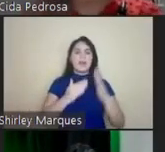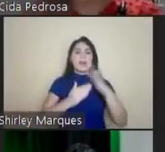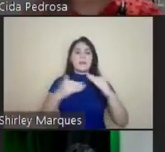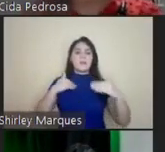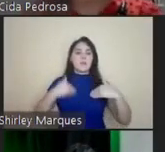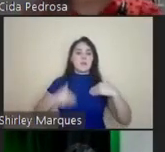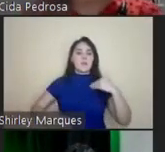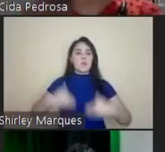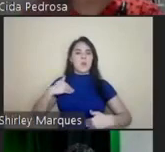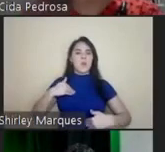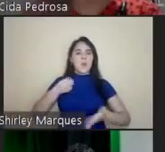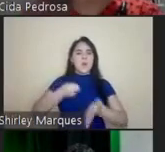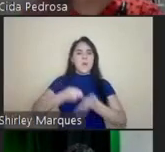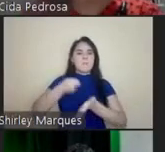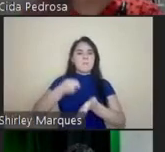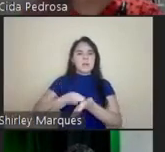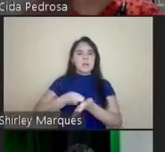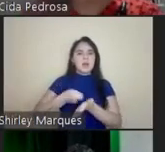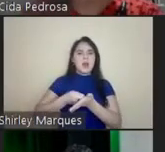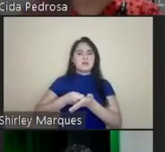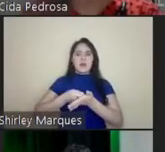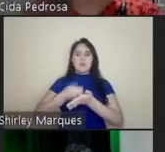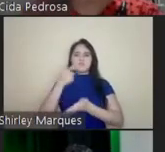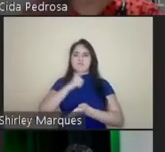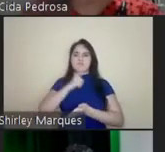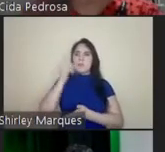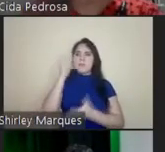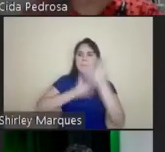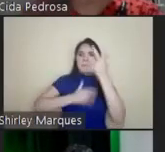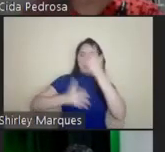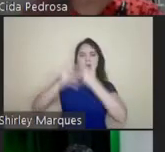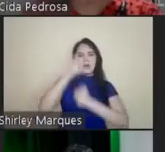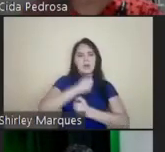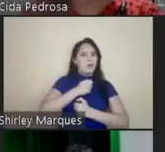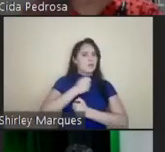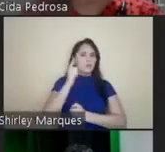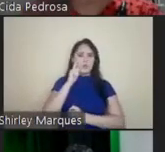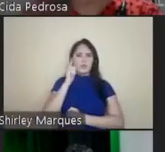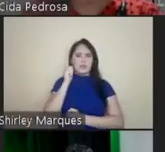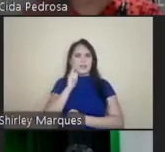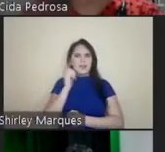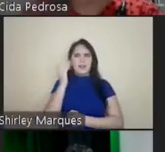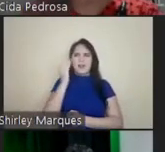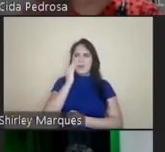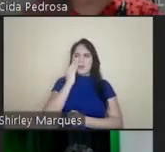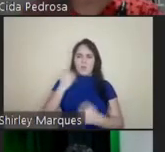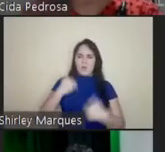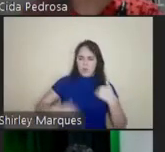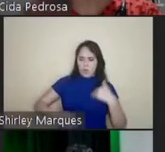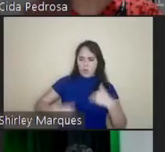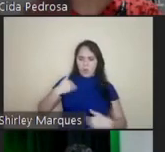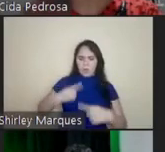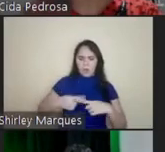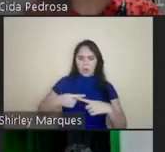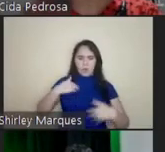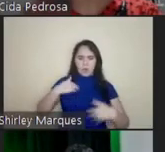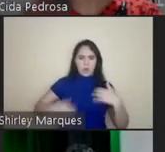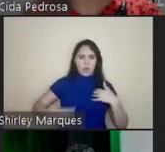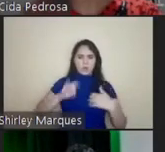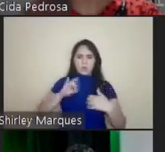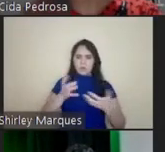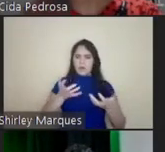A obrigação de ser belo é incompreensível para o corpo, que busca apenas respirar